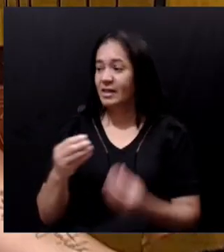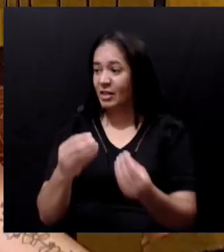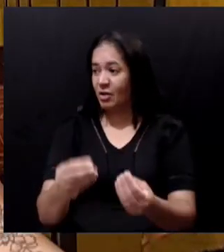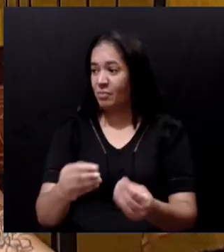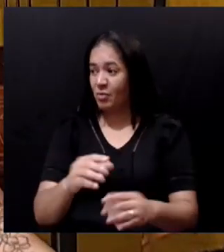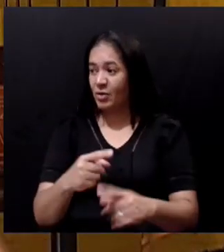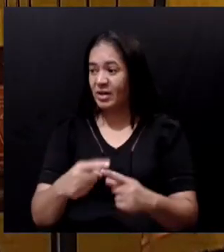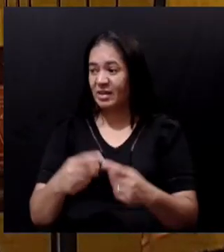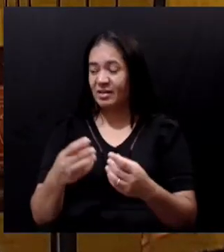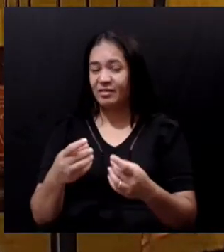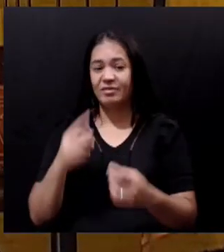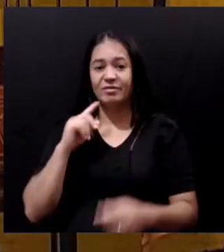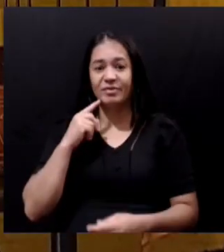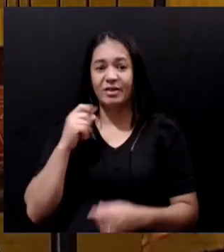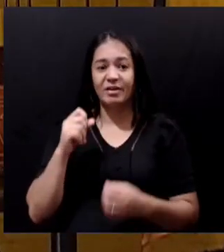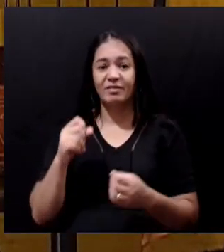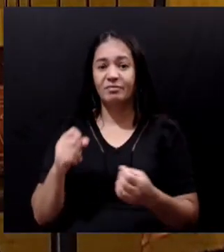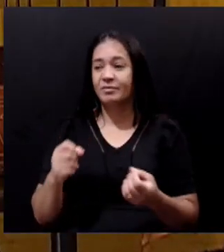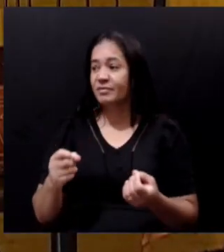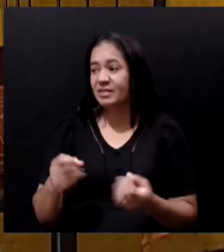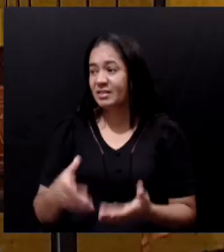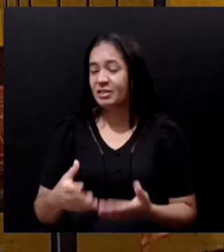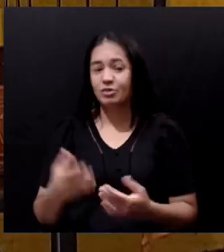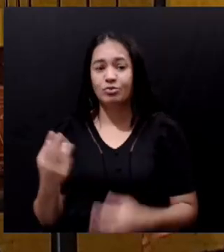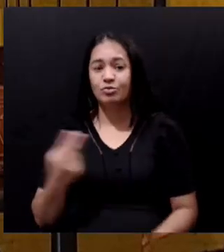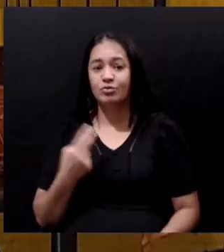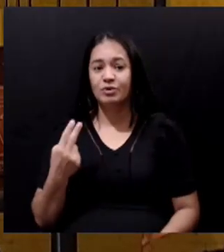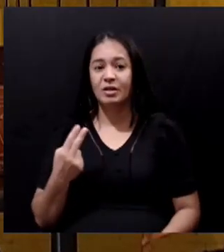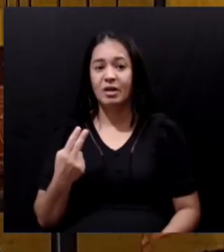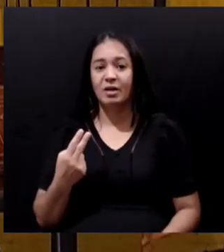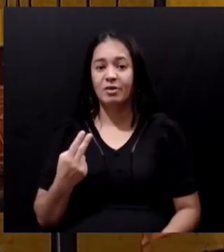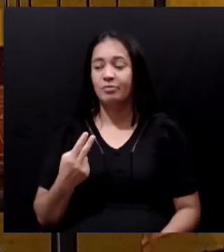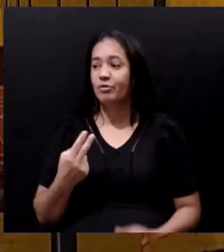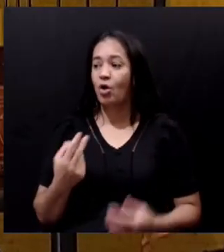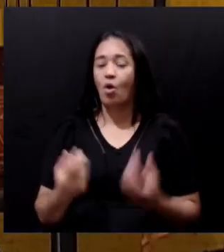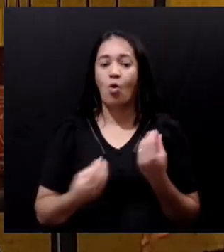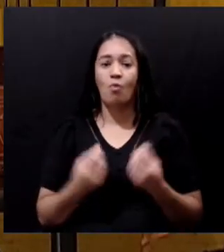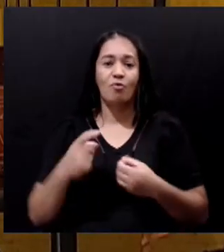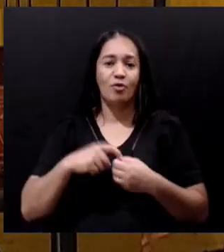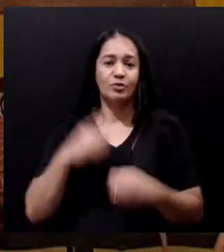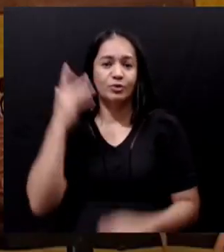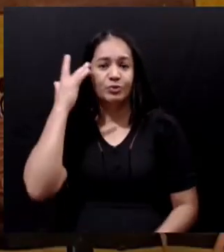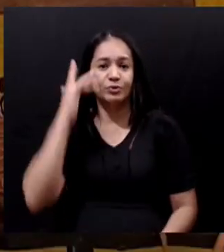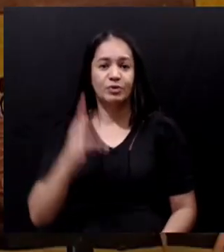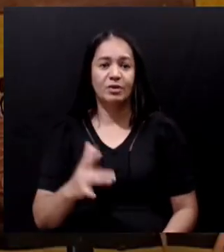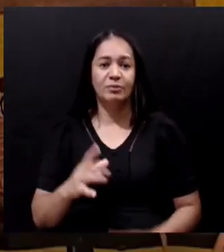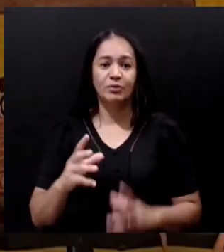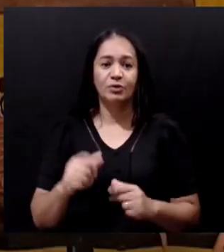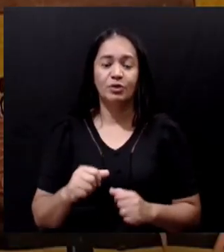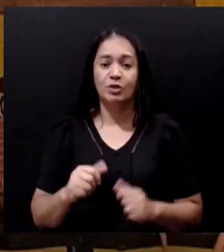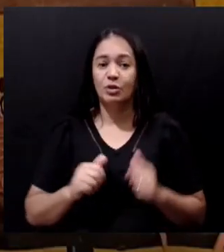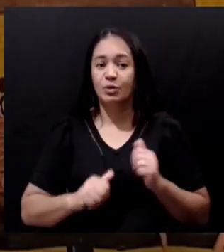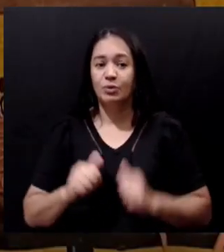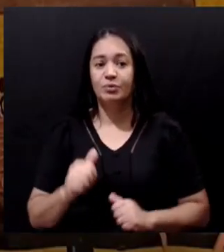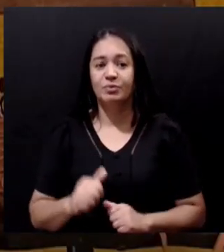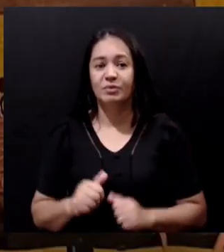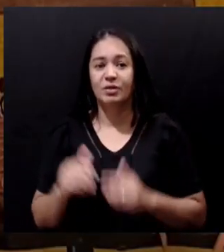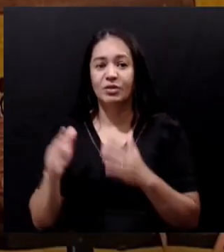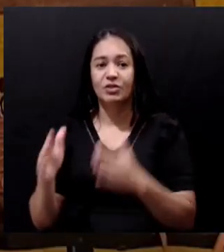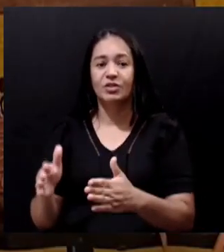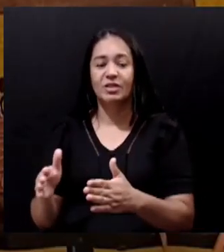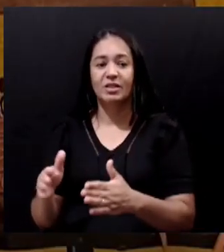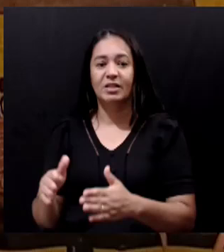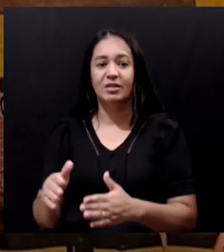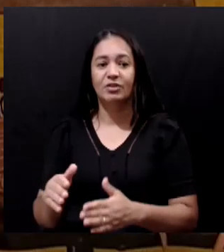que vai vencer, e não tem mais uma previsão de voltar, né? Era tudo muito só desespero. Quando eu cheguei lá, eu já fui decidido de só